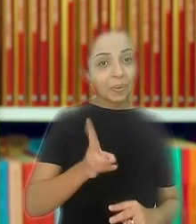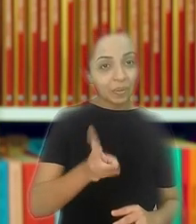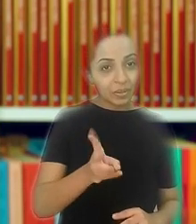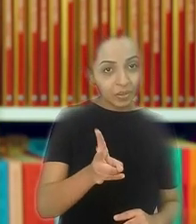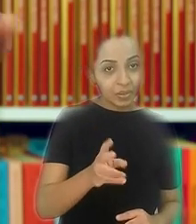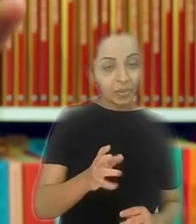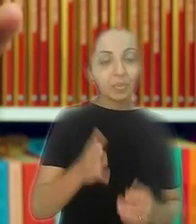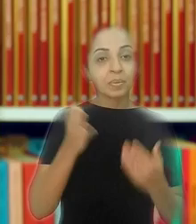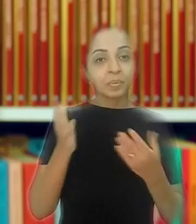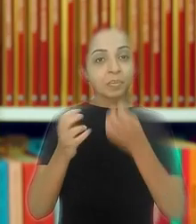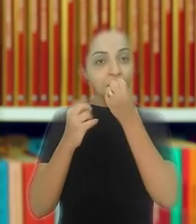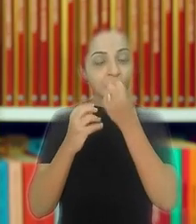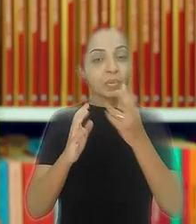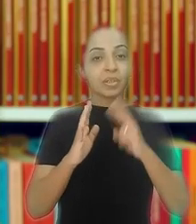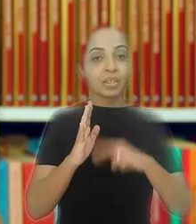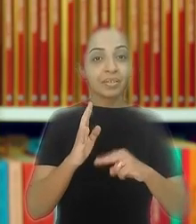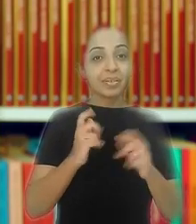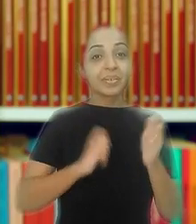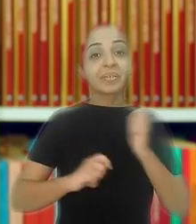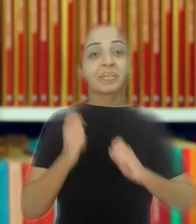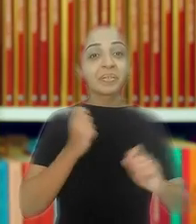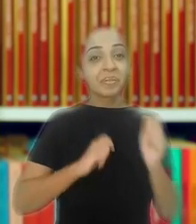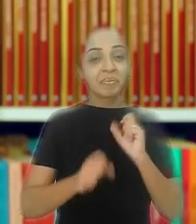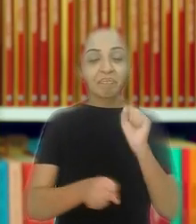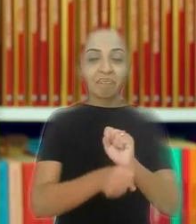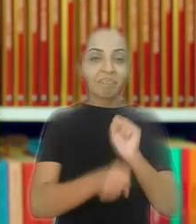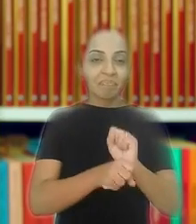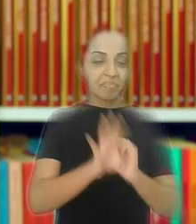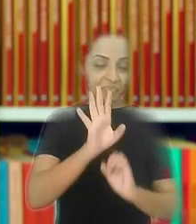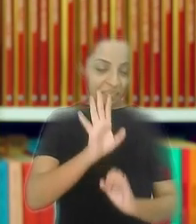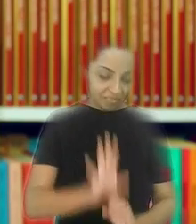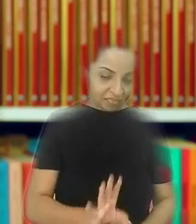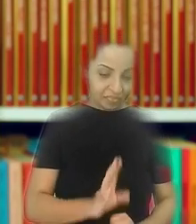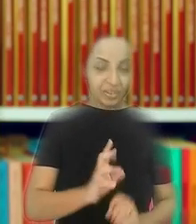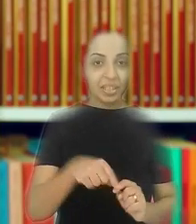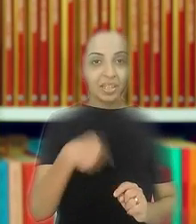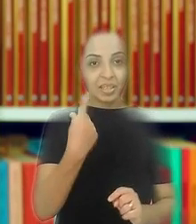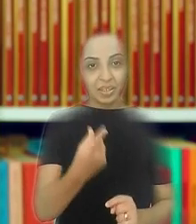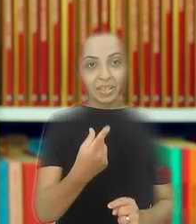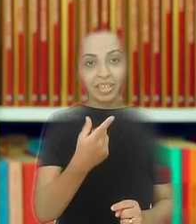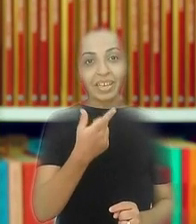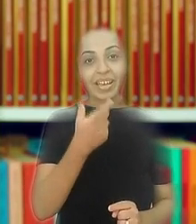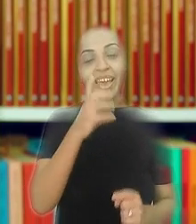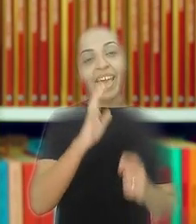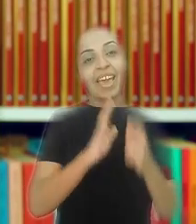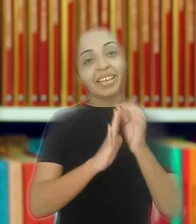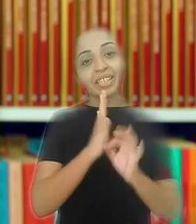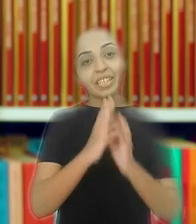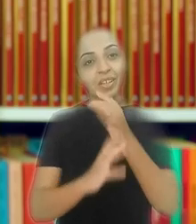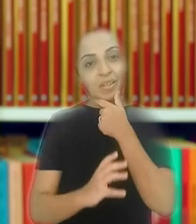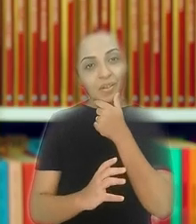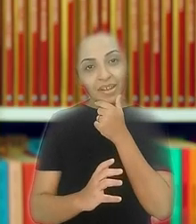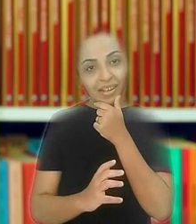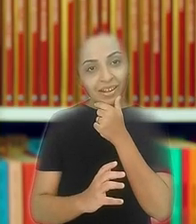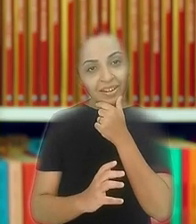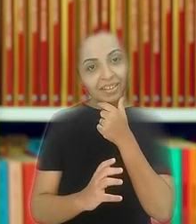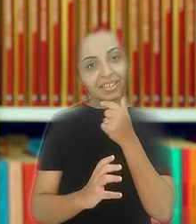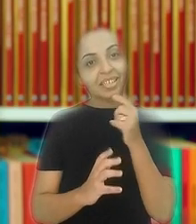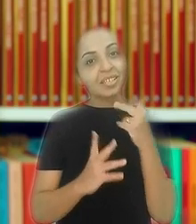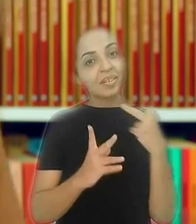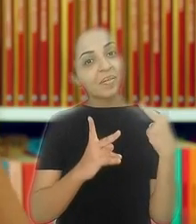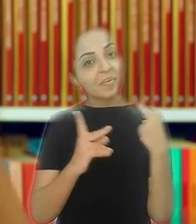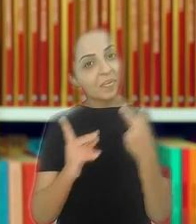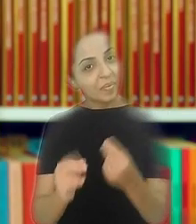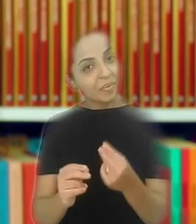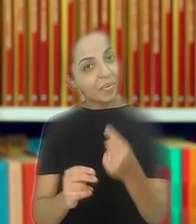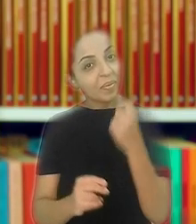que eu continuei a leitura dele nem vou dizer qual o livro vocês vão ficar na expectativa foi um livro de escritor inglês ganhou um prêmio muito importante recentemente